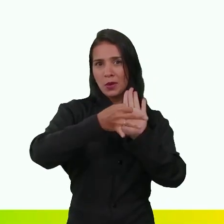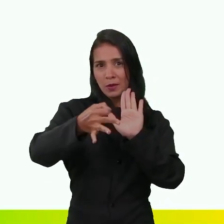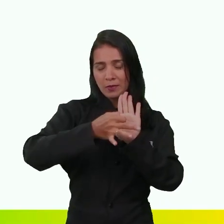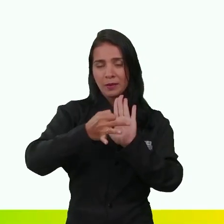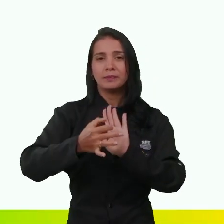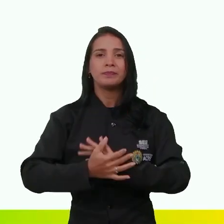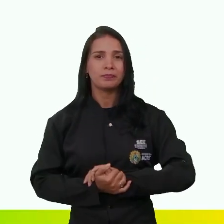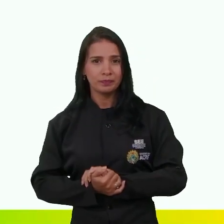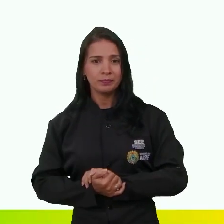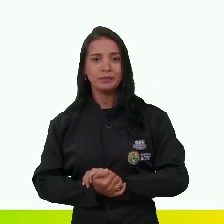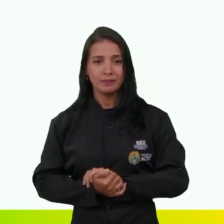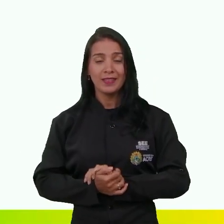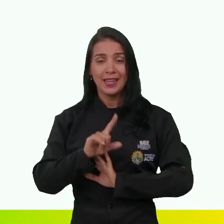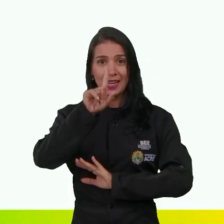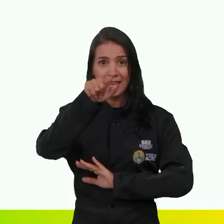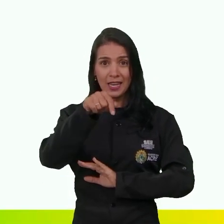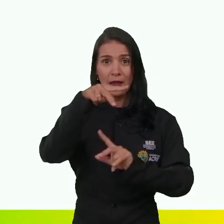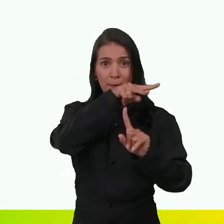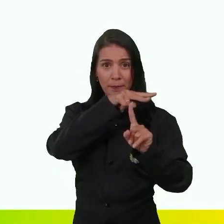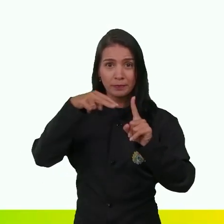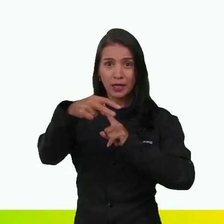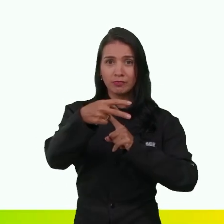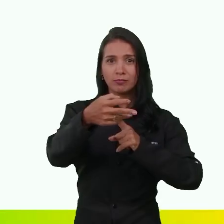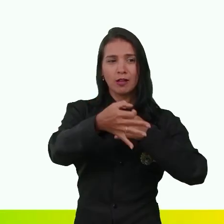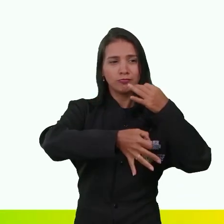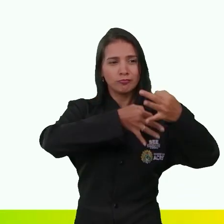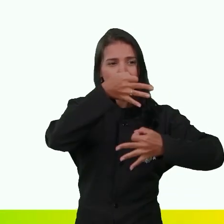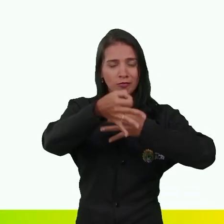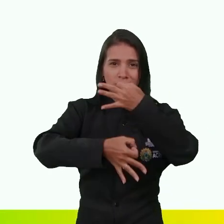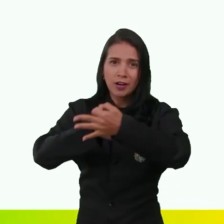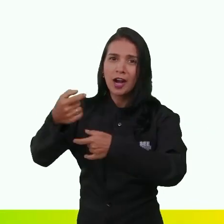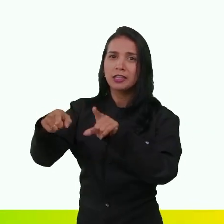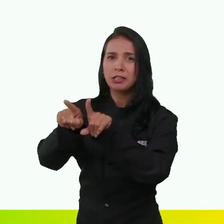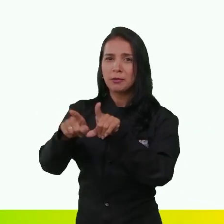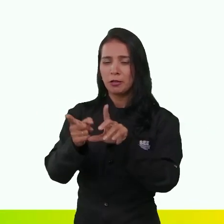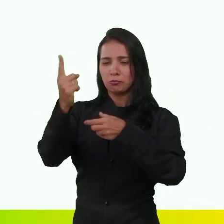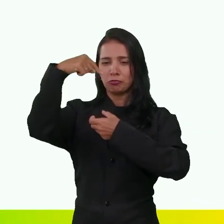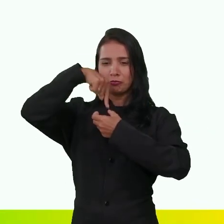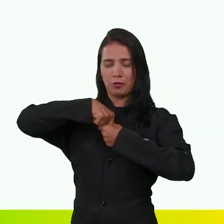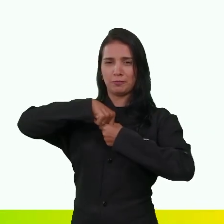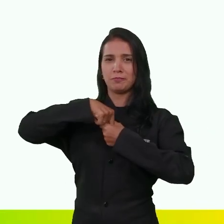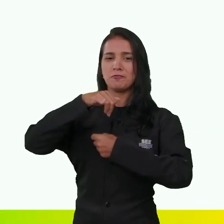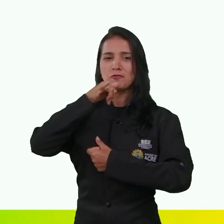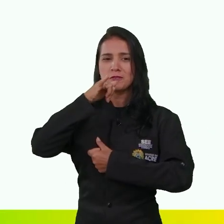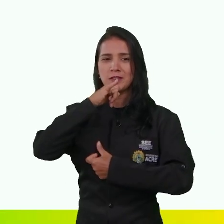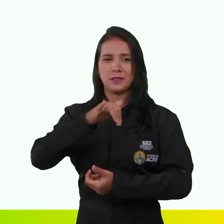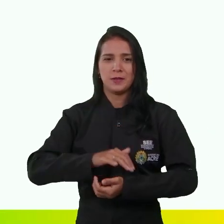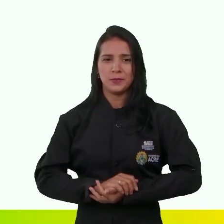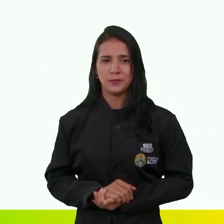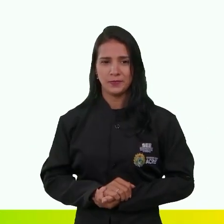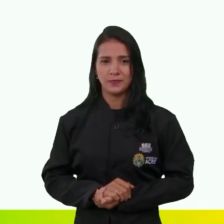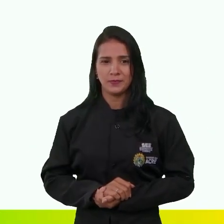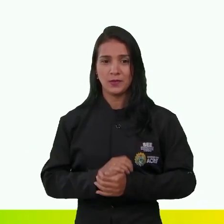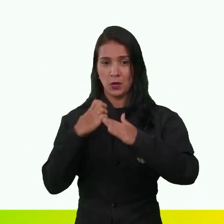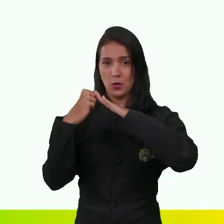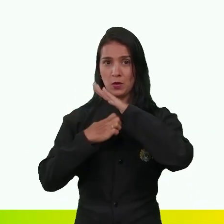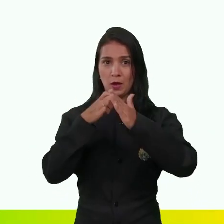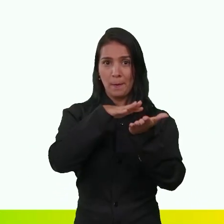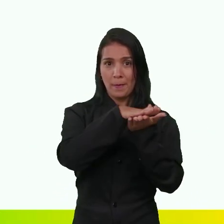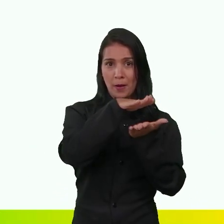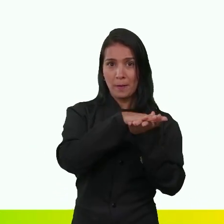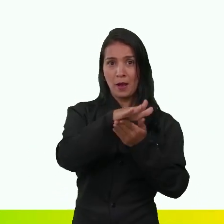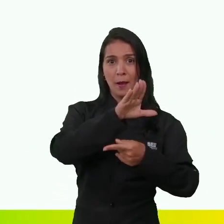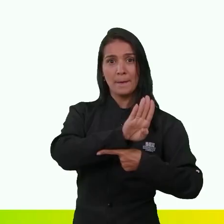de vista, argumentação e marcas da subjetividade. Exemplo, um editorial